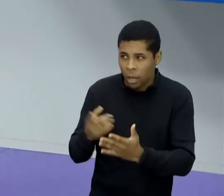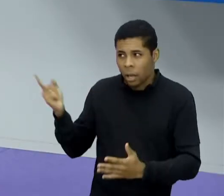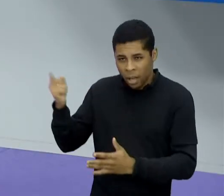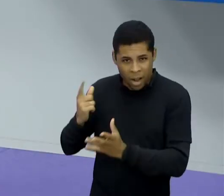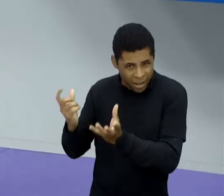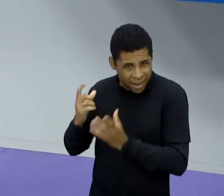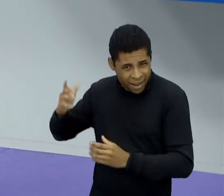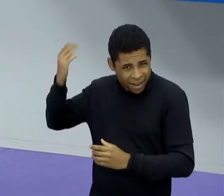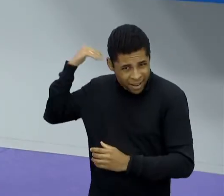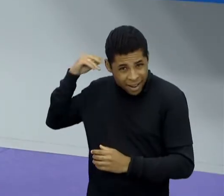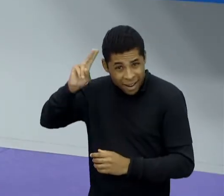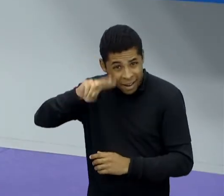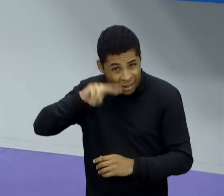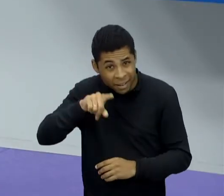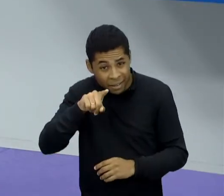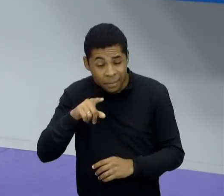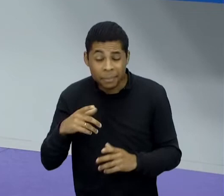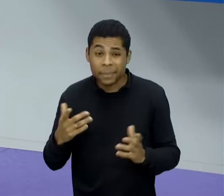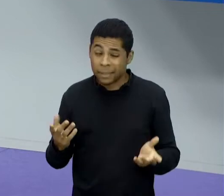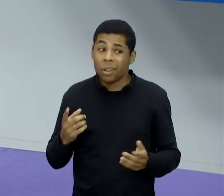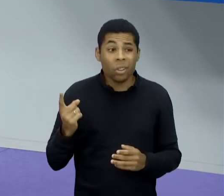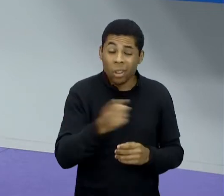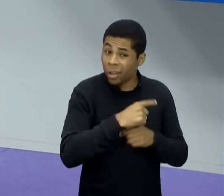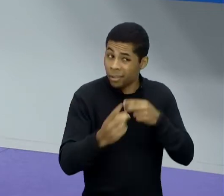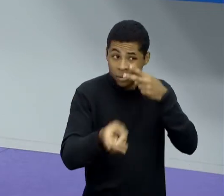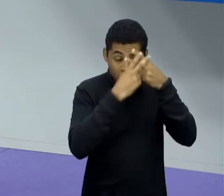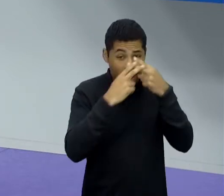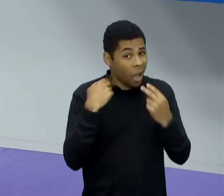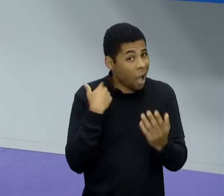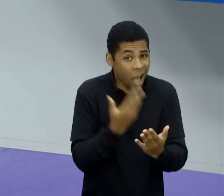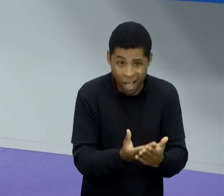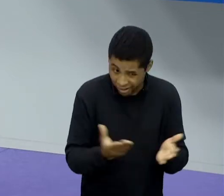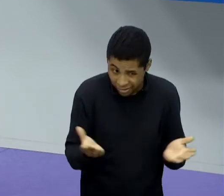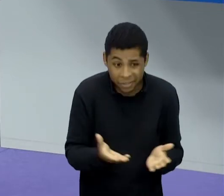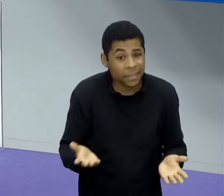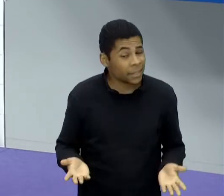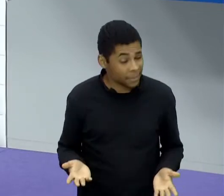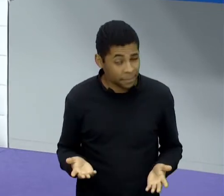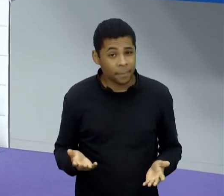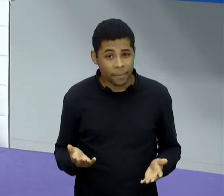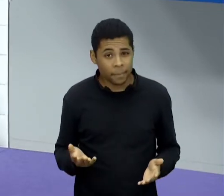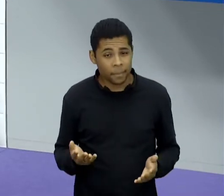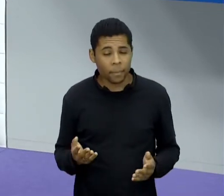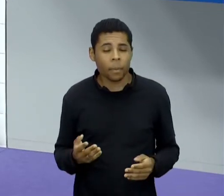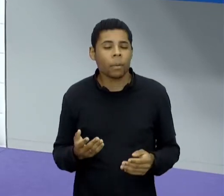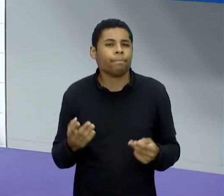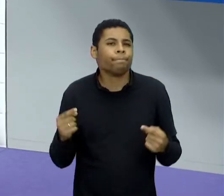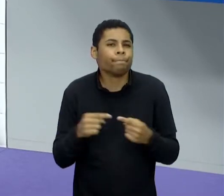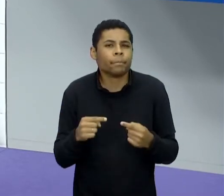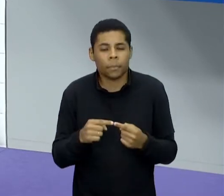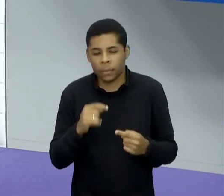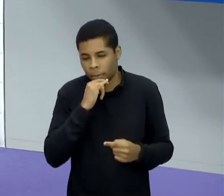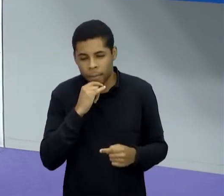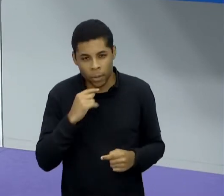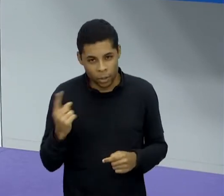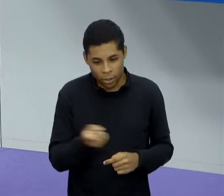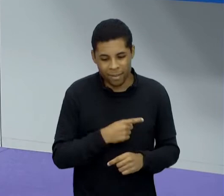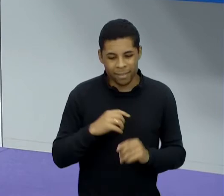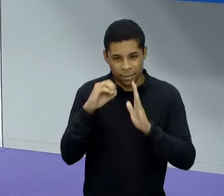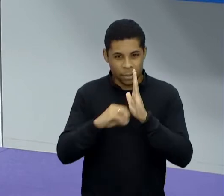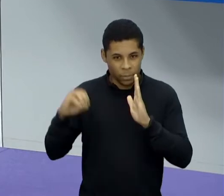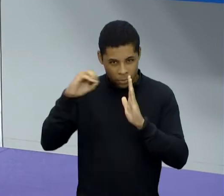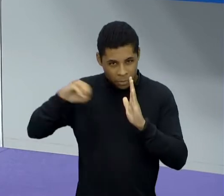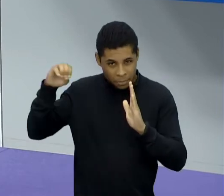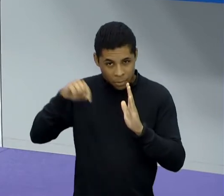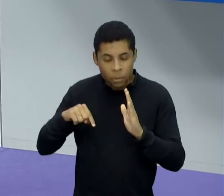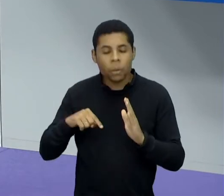De modo que essas sequelas, inclusive, elas fazem parte nas abordagens onde a gente aqui no Centro de Mídias faz